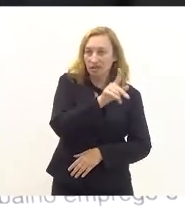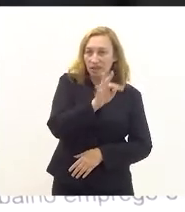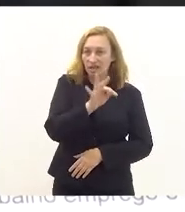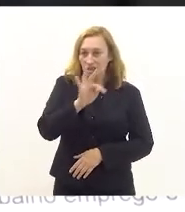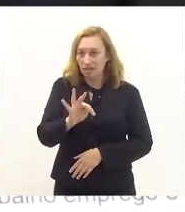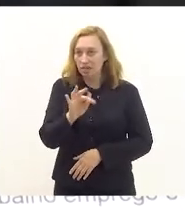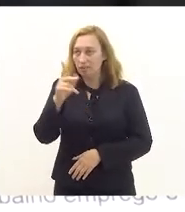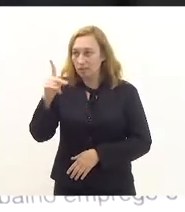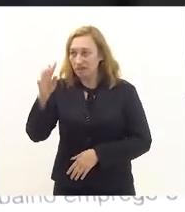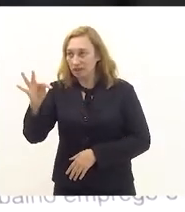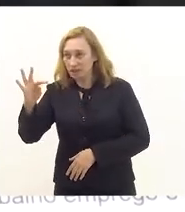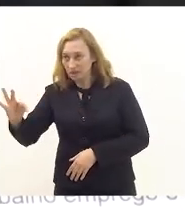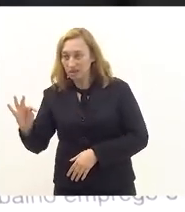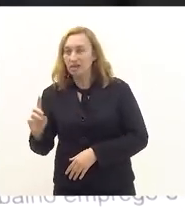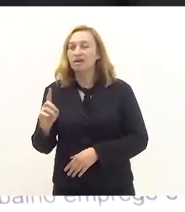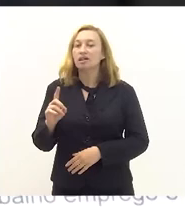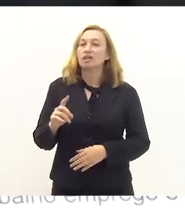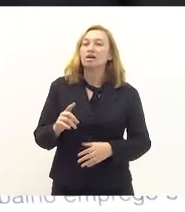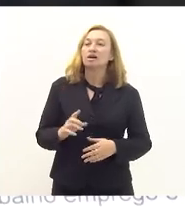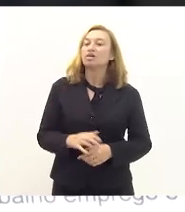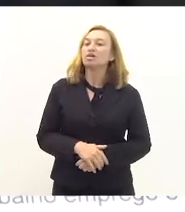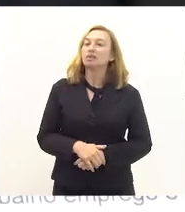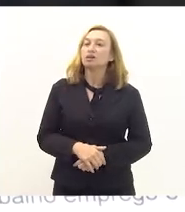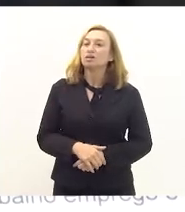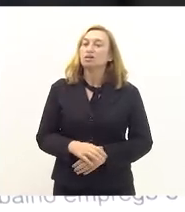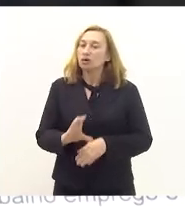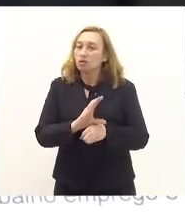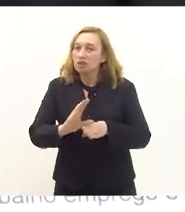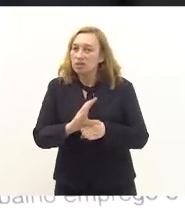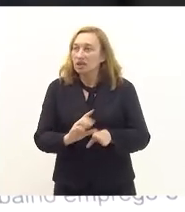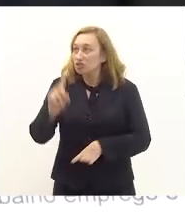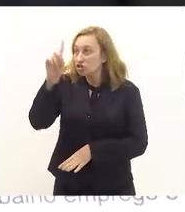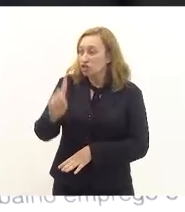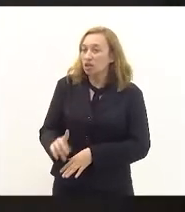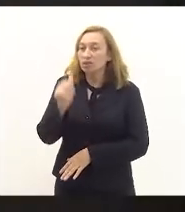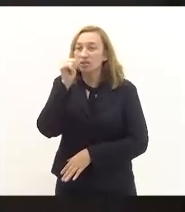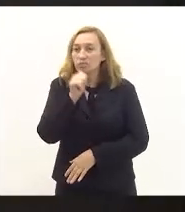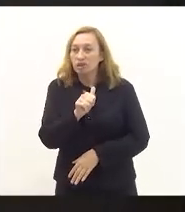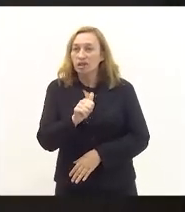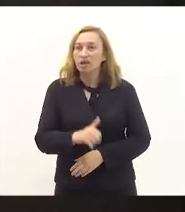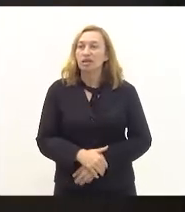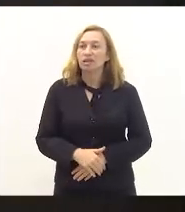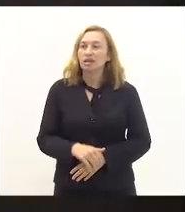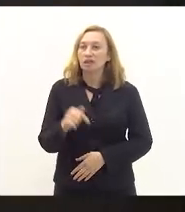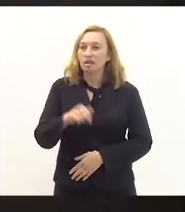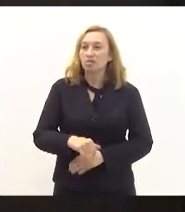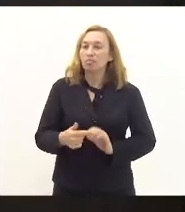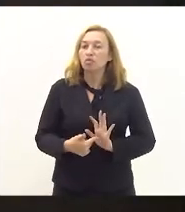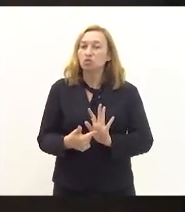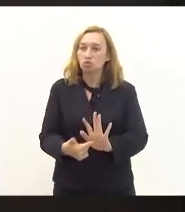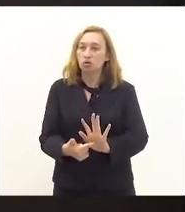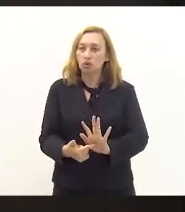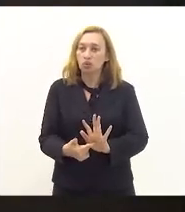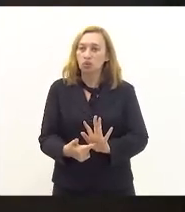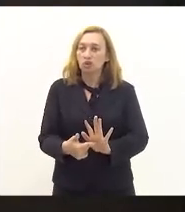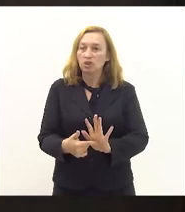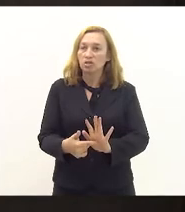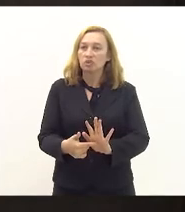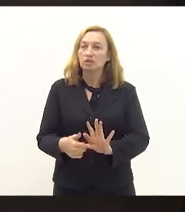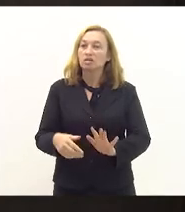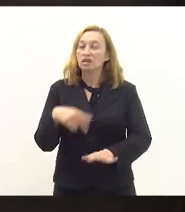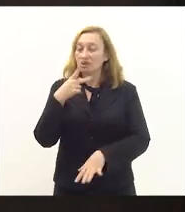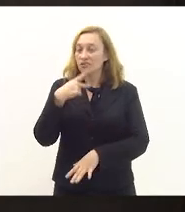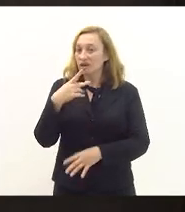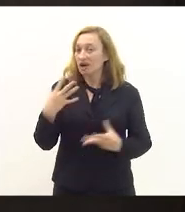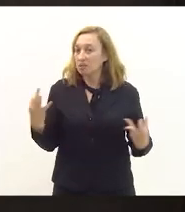Né, dona Lígia, que presidiu o Conselho dos Direitos das Mulheres e que aqui mostrou, nesse belíssimo